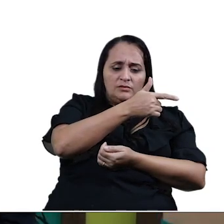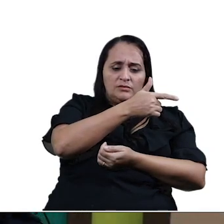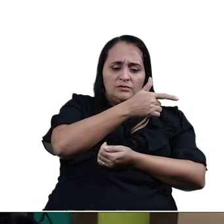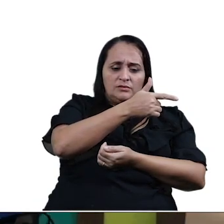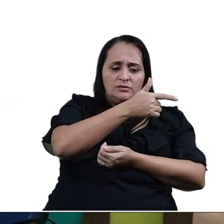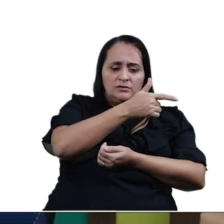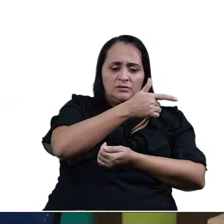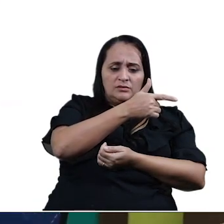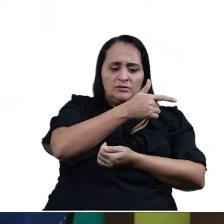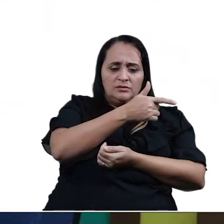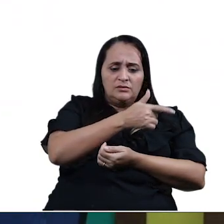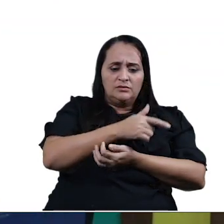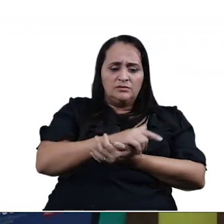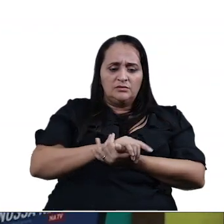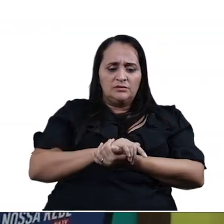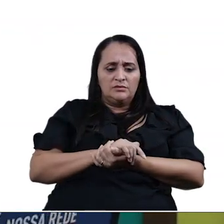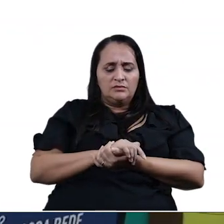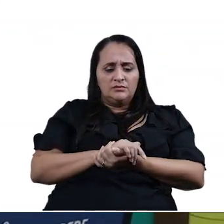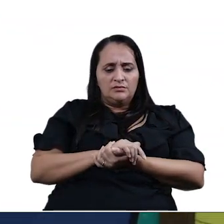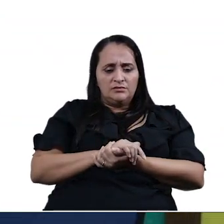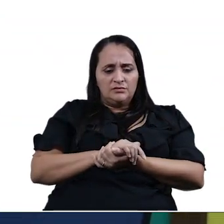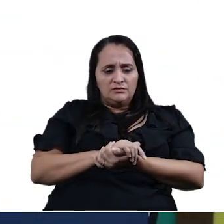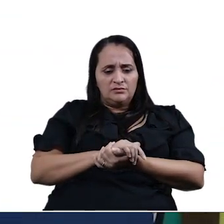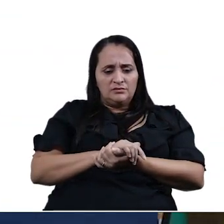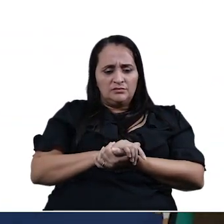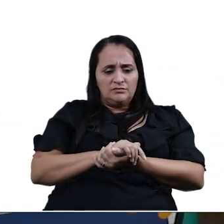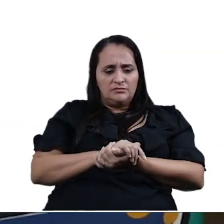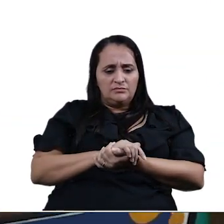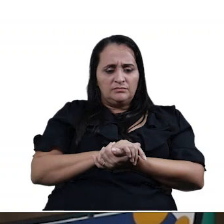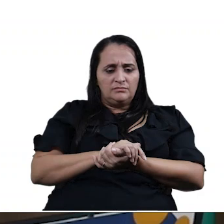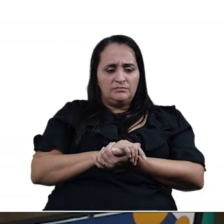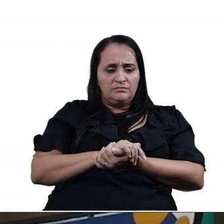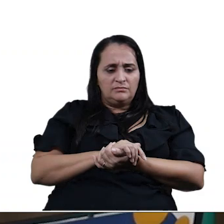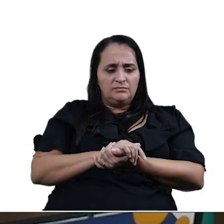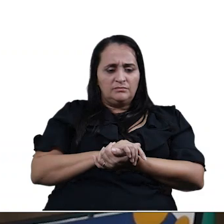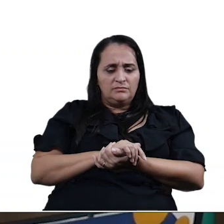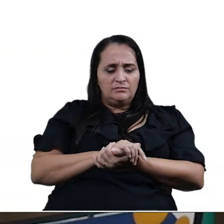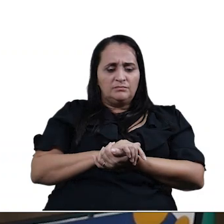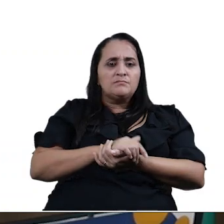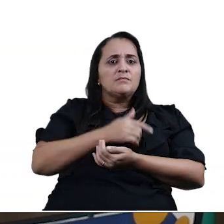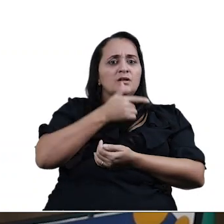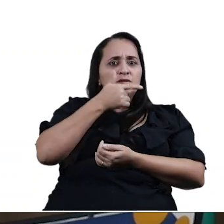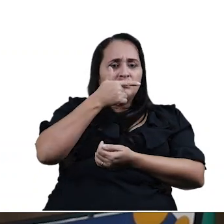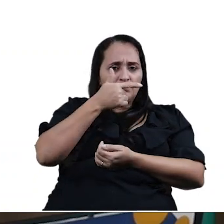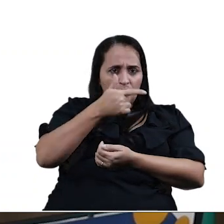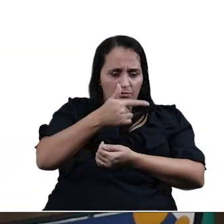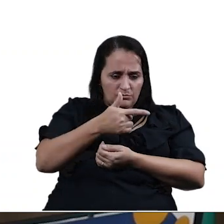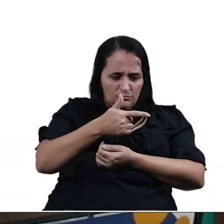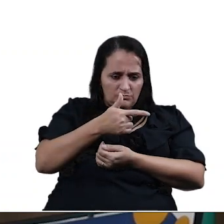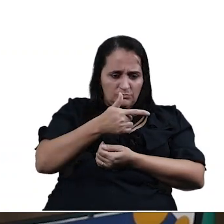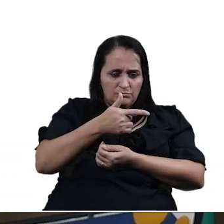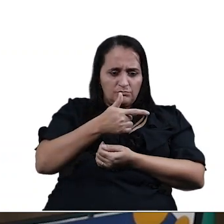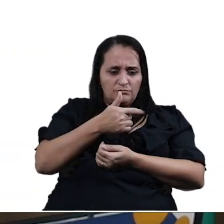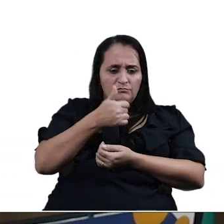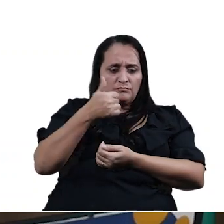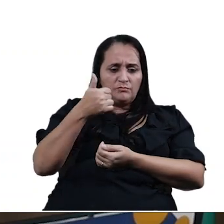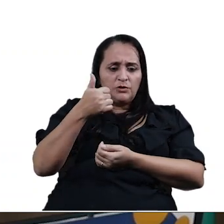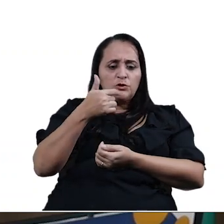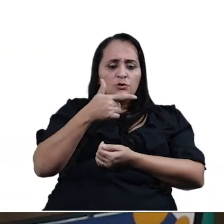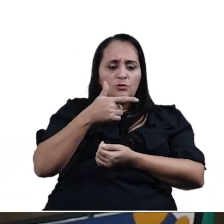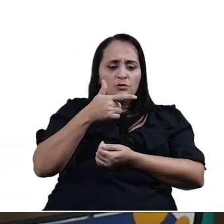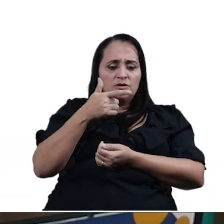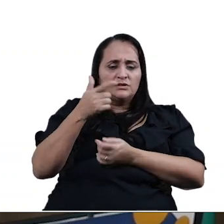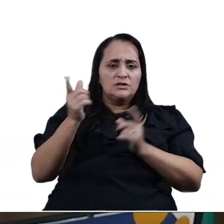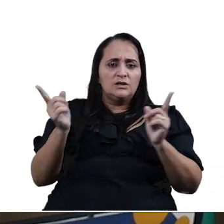seria, como a Pro disse aquela hora, que eu outro dia com vocês, olha aqui. Se eu pegar o 12, que nós estamos vendo